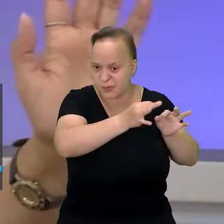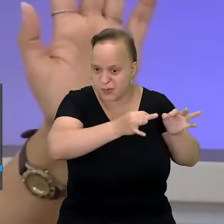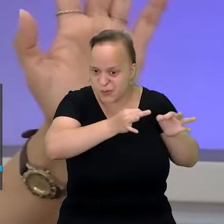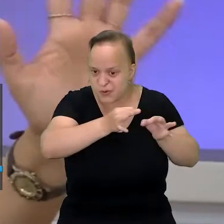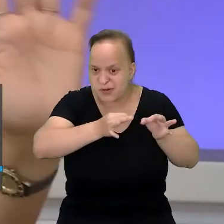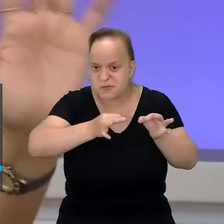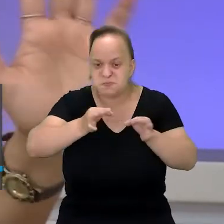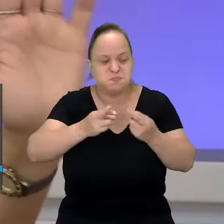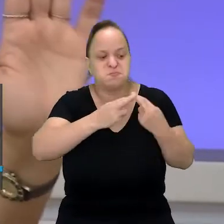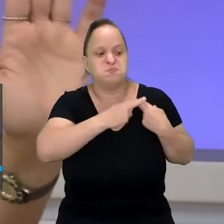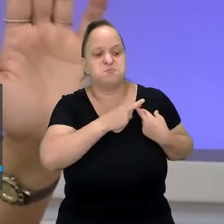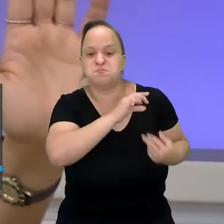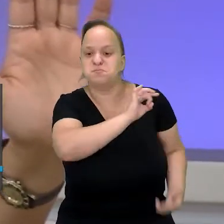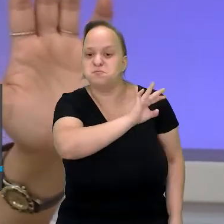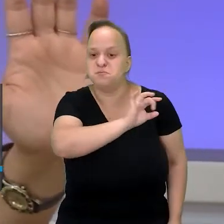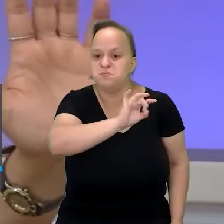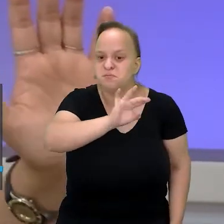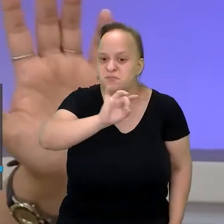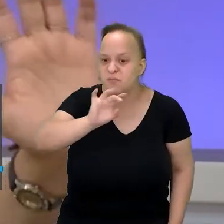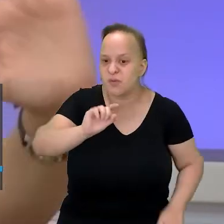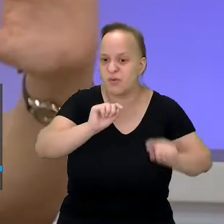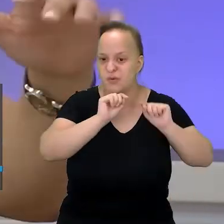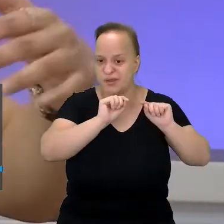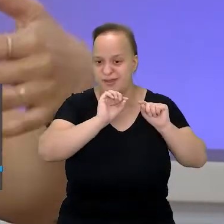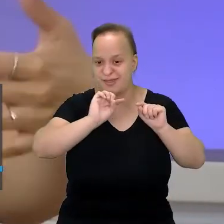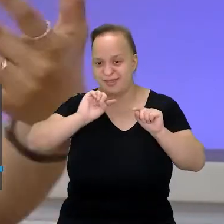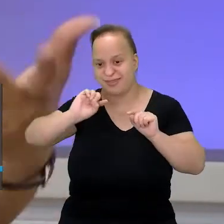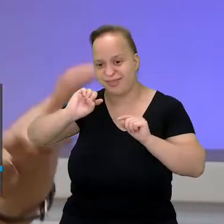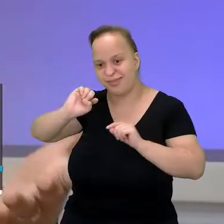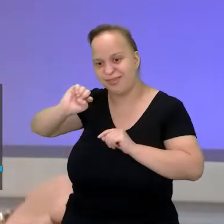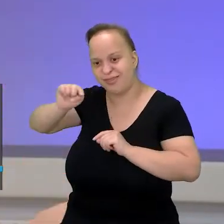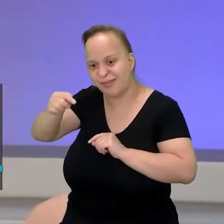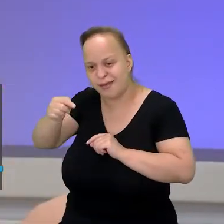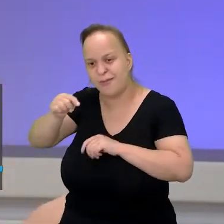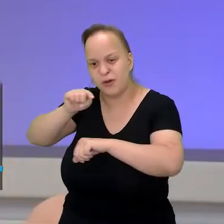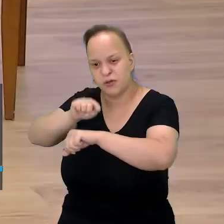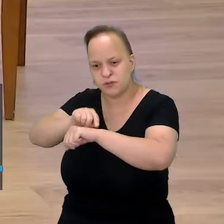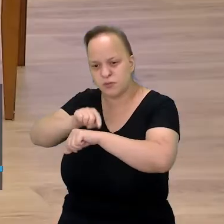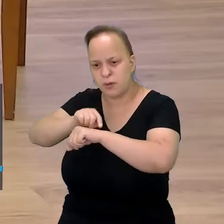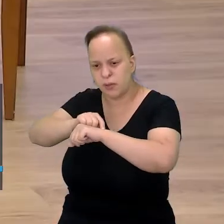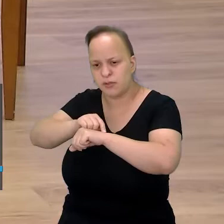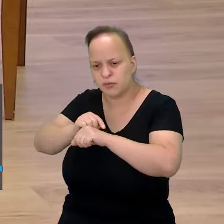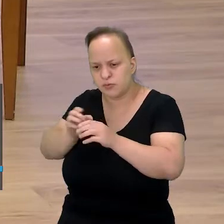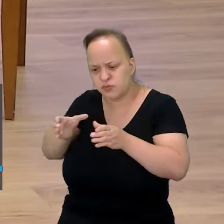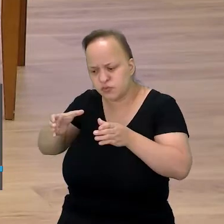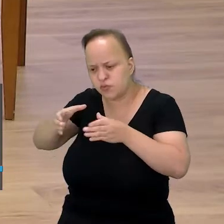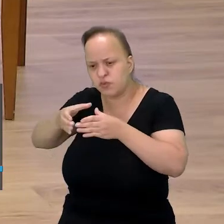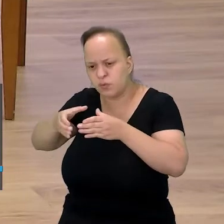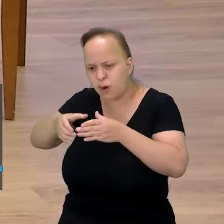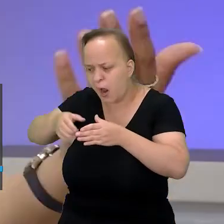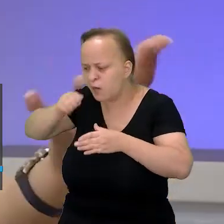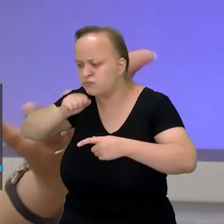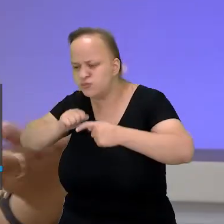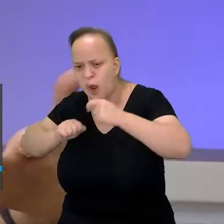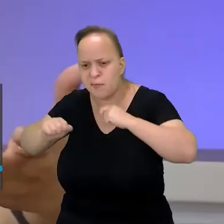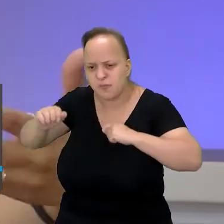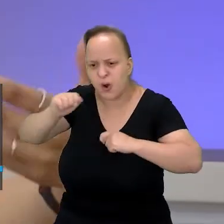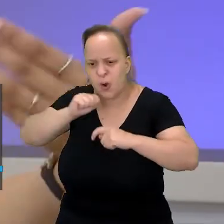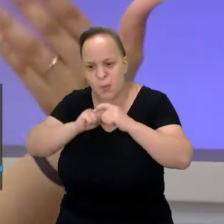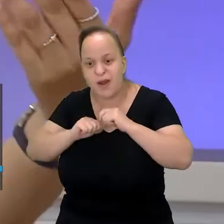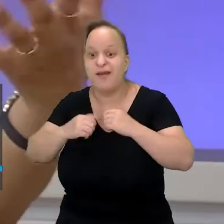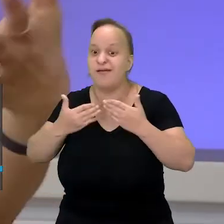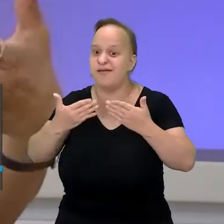né? E dentro dessas divisões de tarefas, depois tinha um momento que todo mundo provavelmente ia comer, né? Então, a comida gera